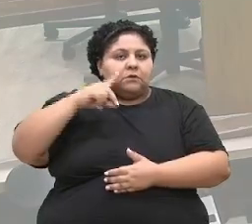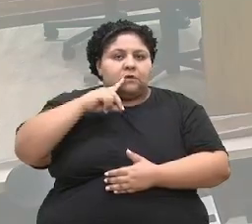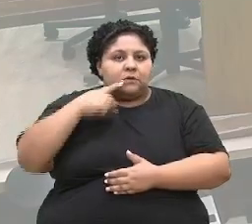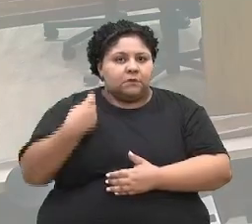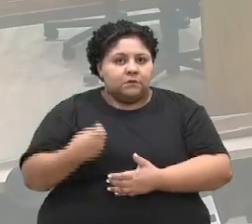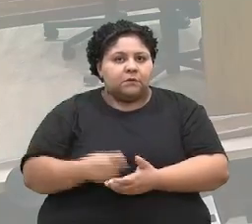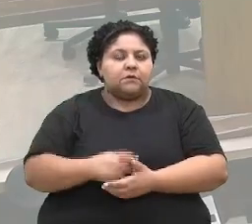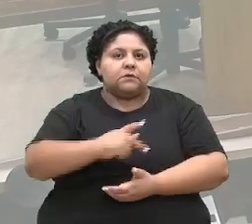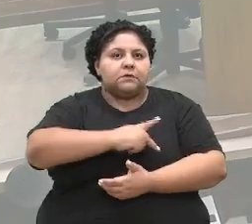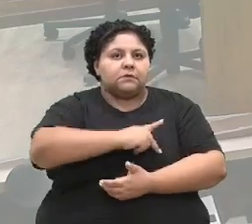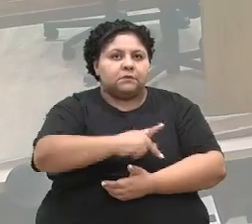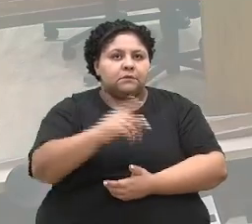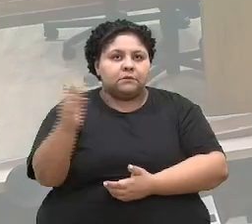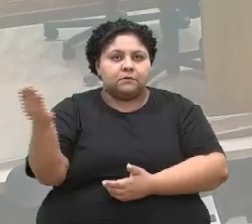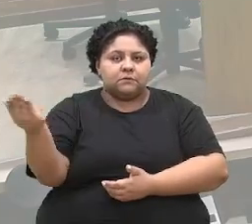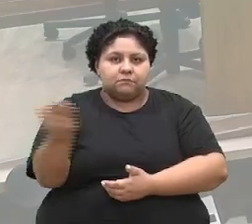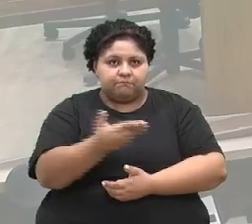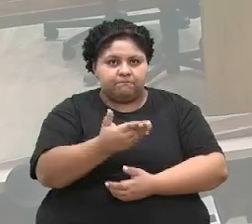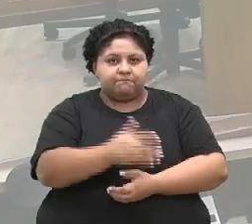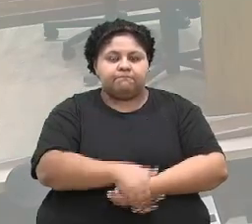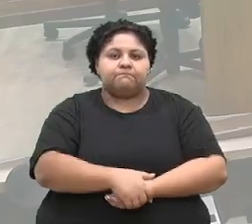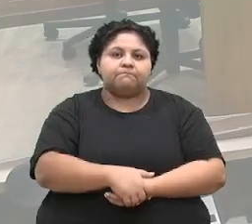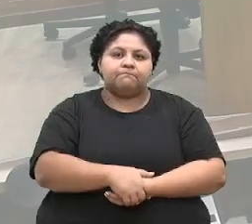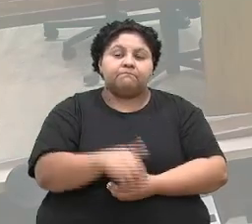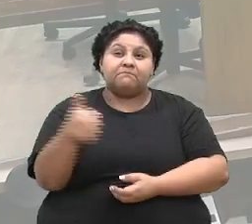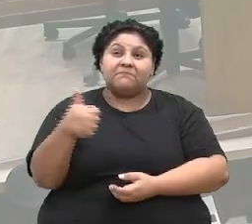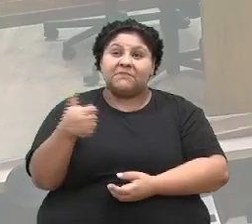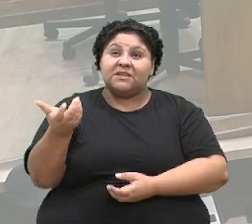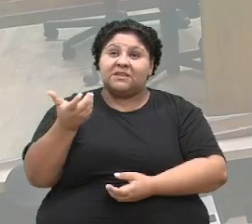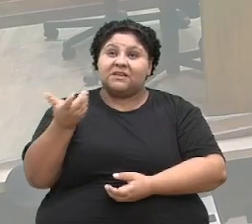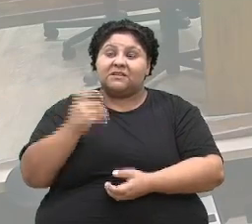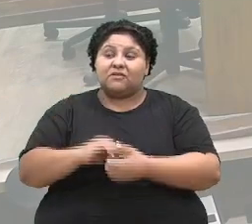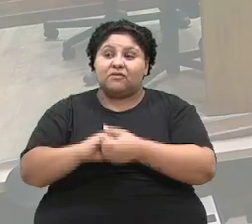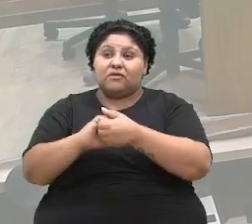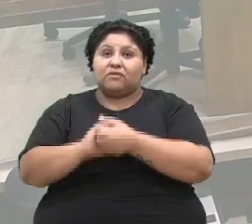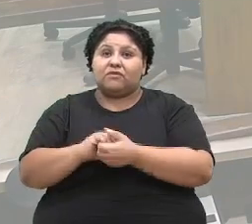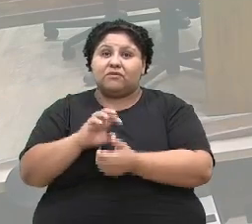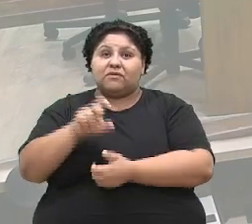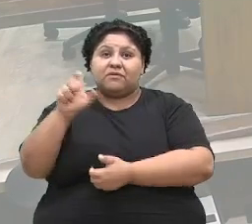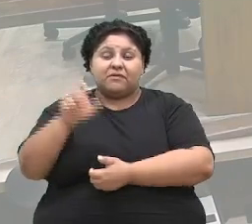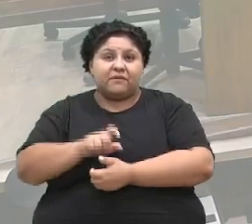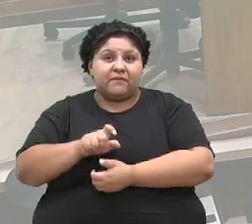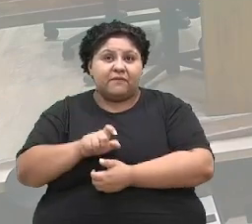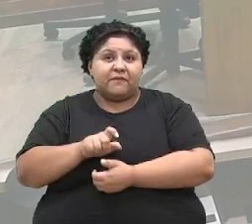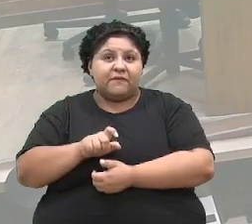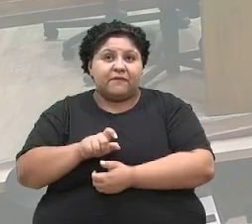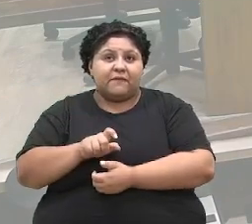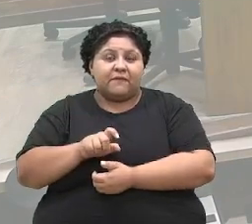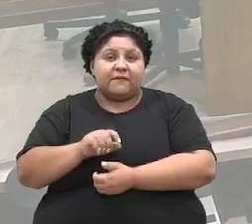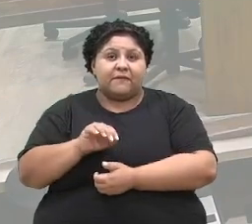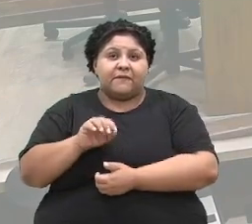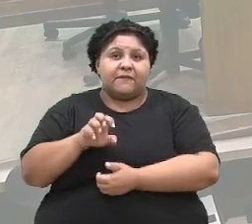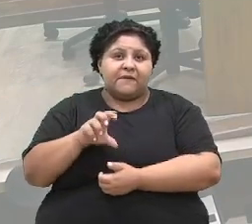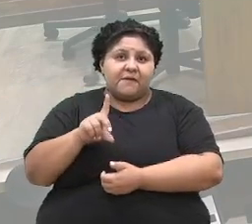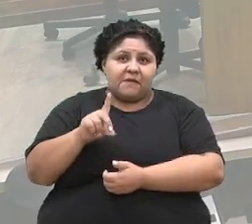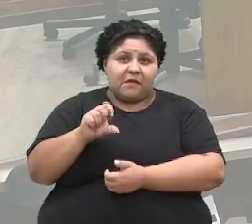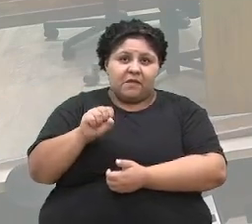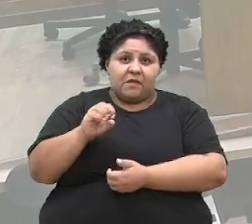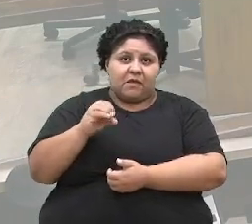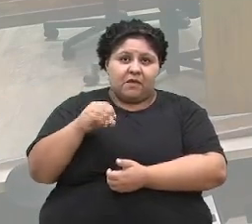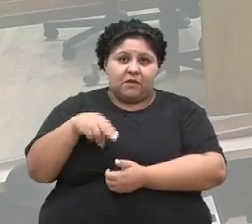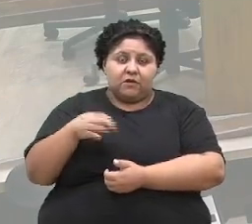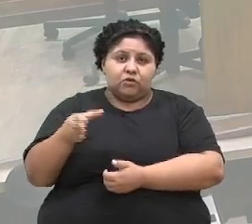Senhora presidente, nobres colegas, primeiro quero cumprimentar aqui os ex-vereadores, o Edson Marchiori e o Kiko